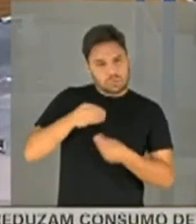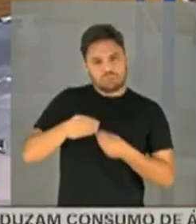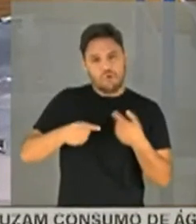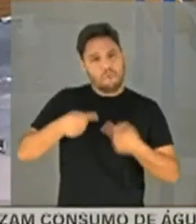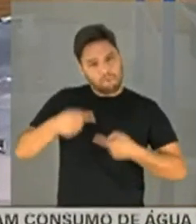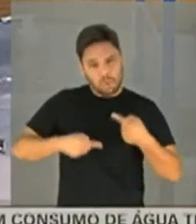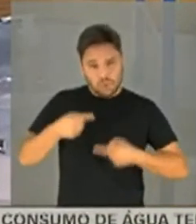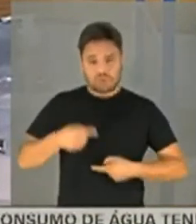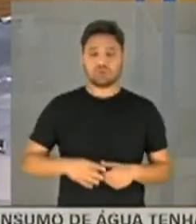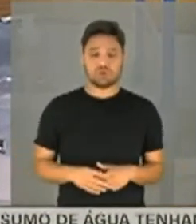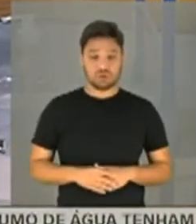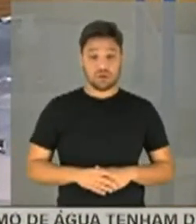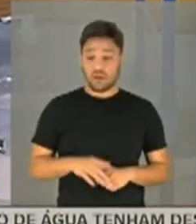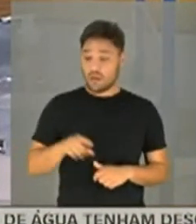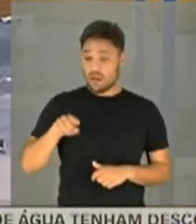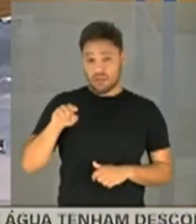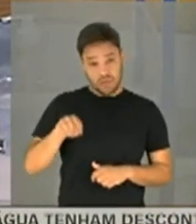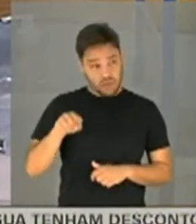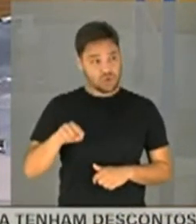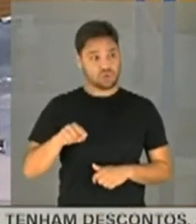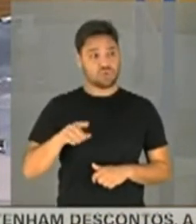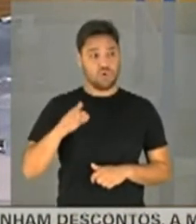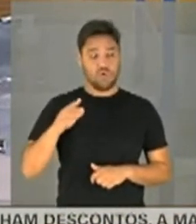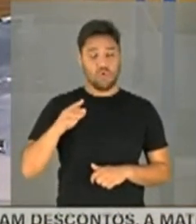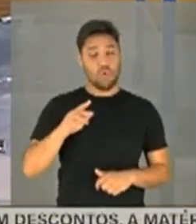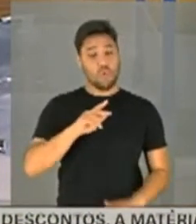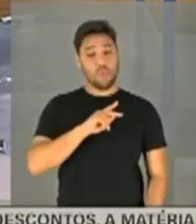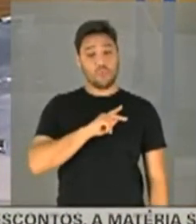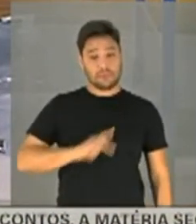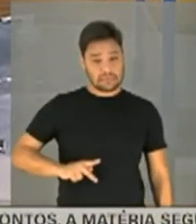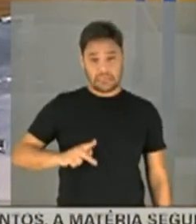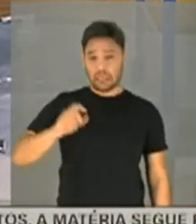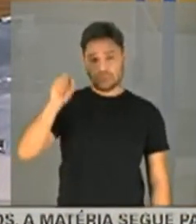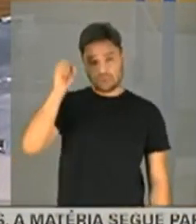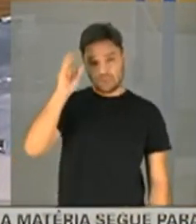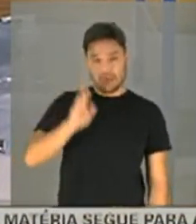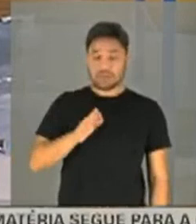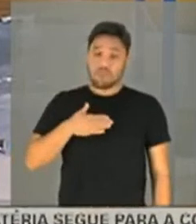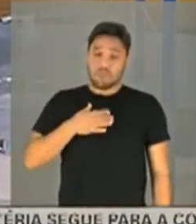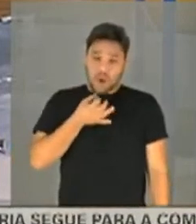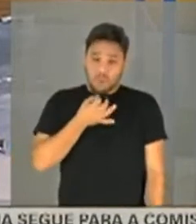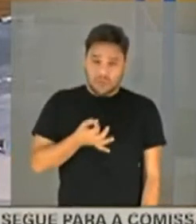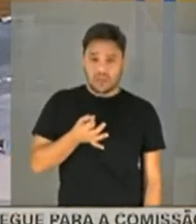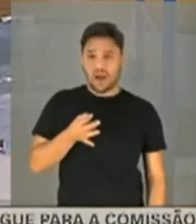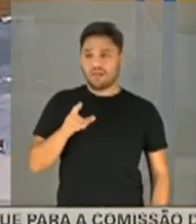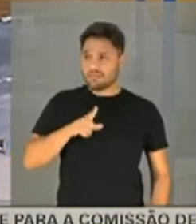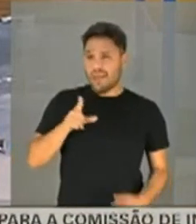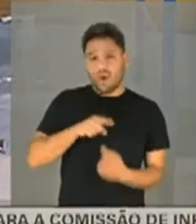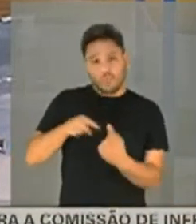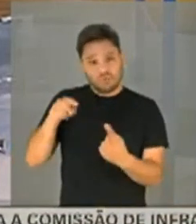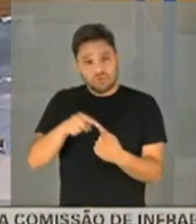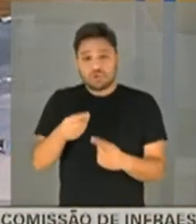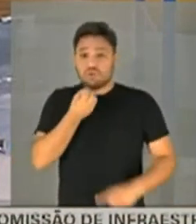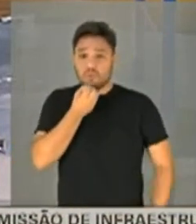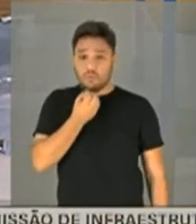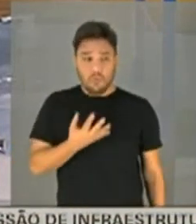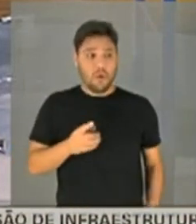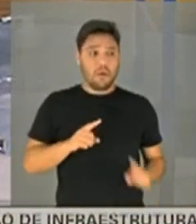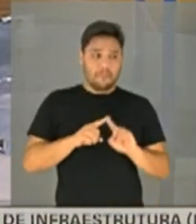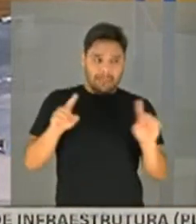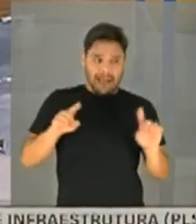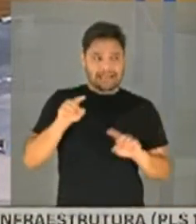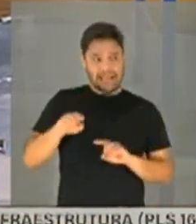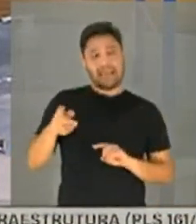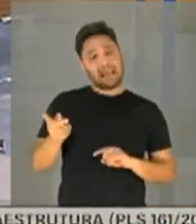coisa, e nesse aspecto o presidente da República, no meu modo de entender, pode ter as melhores intenções, mas se